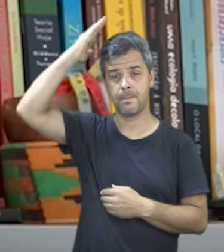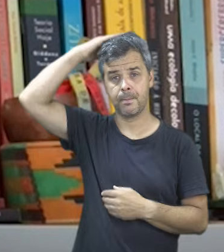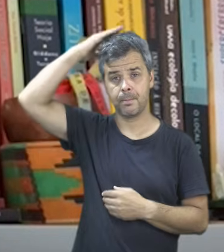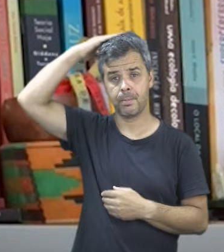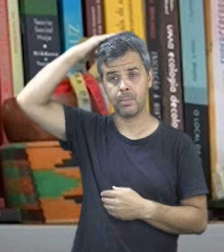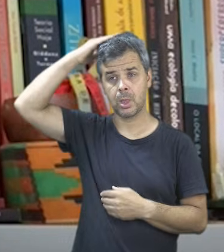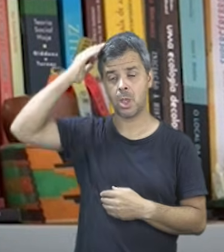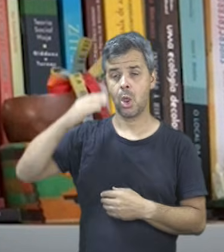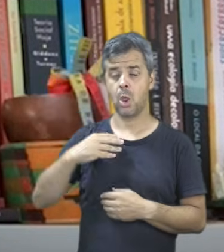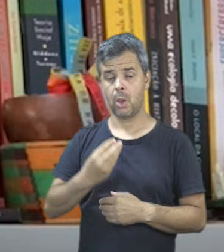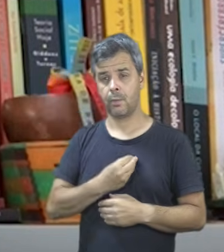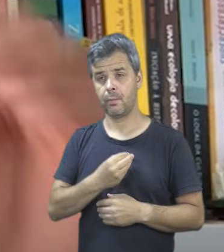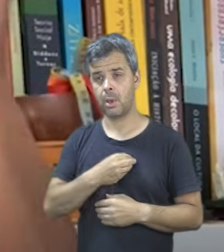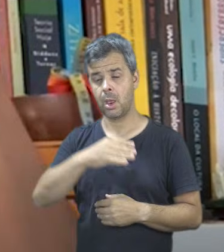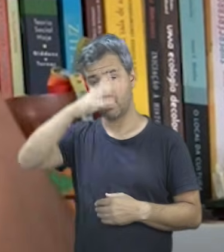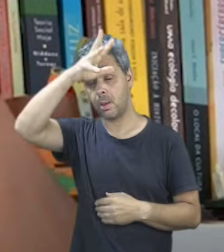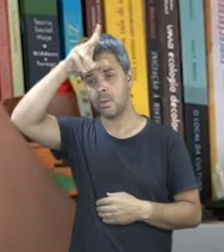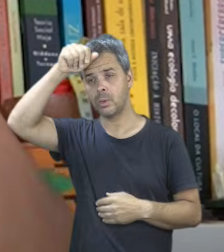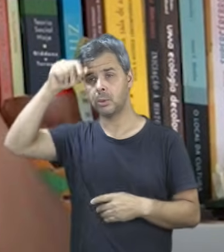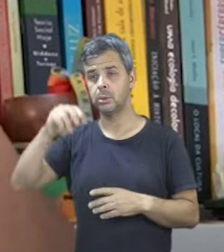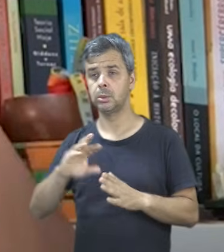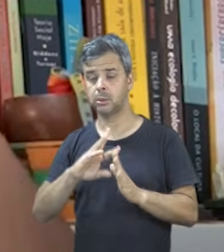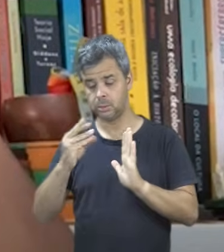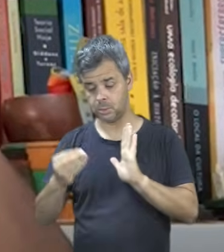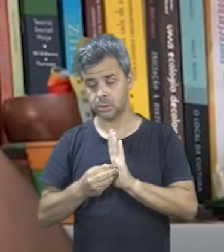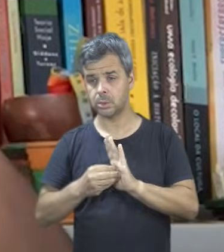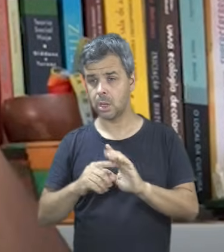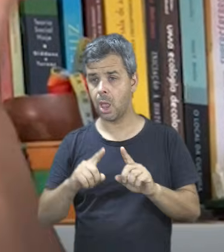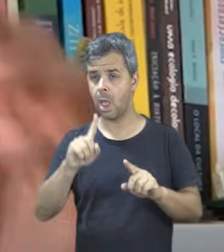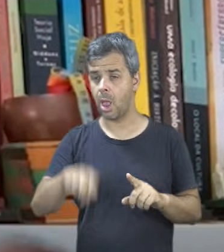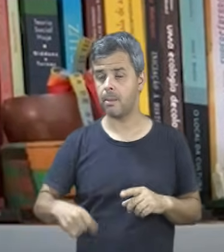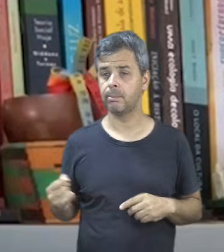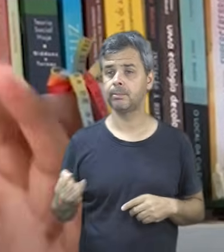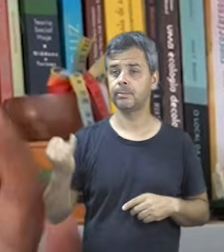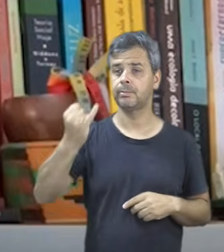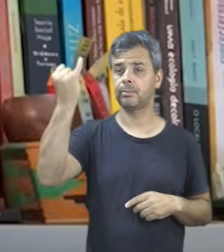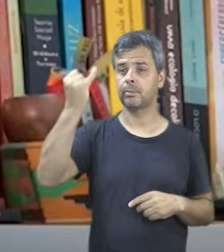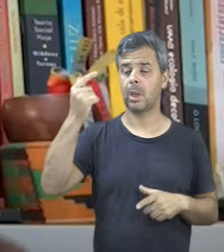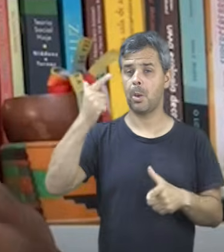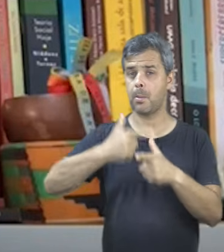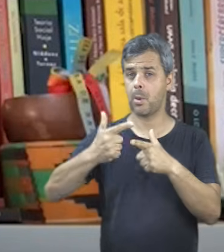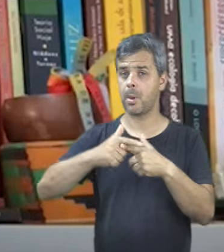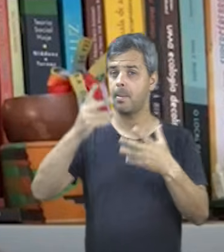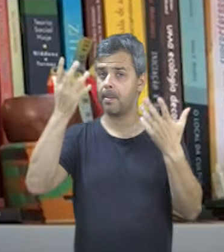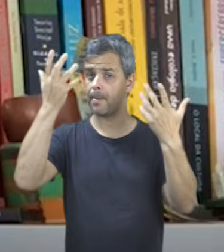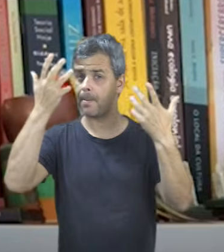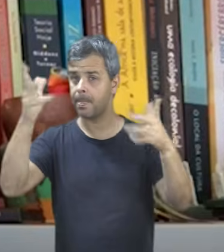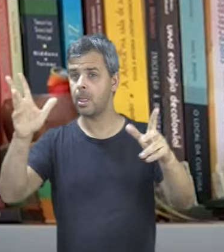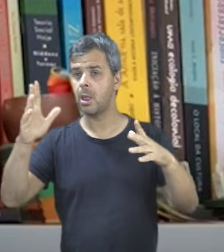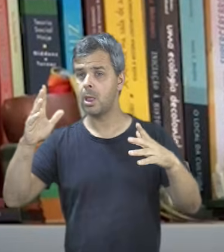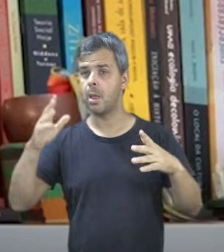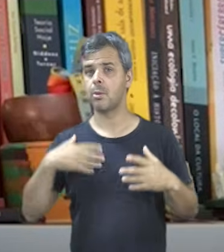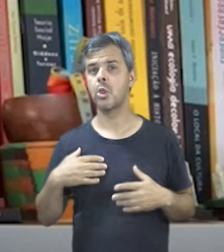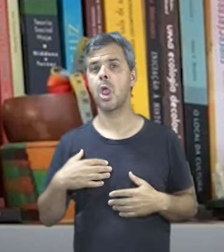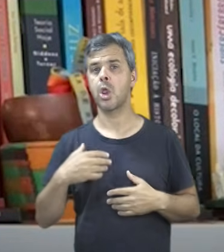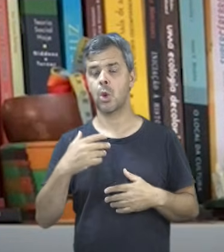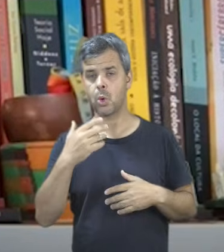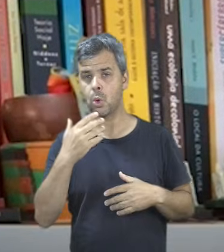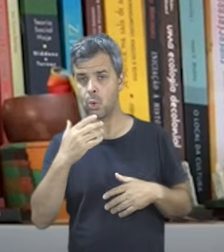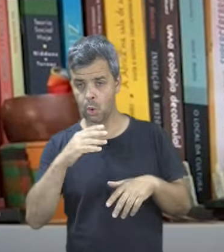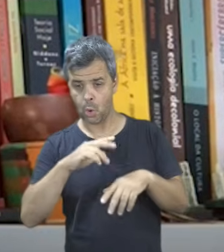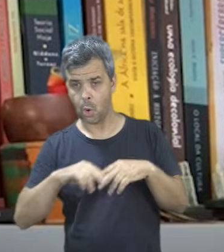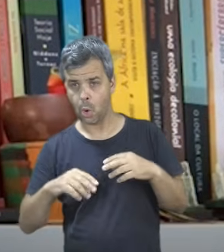no coração da Amazônia, e é fundamental dizer que a crise climática tem cor, tem gênero e